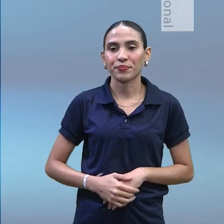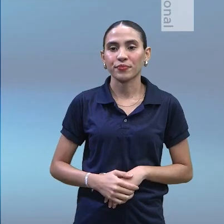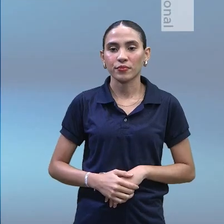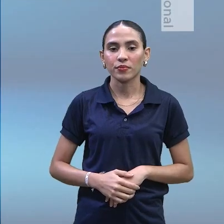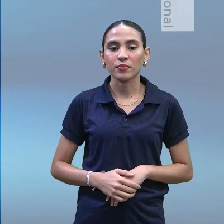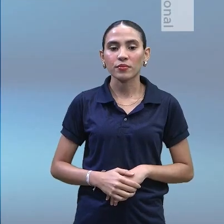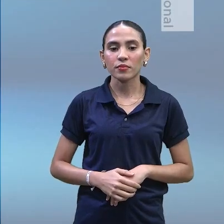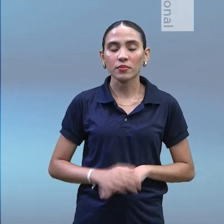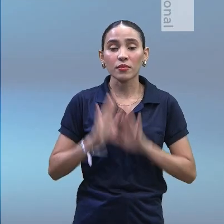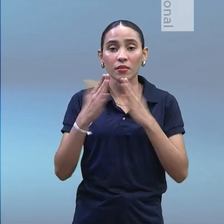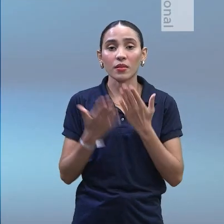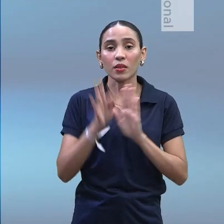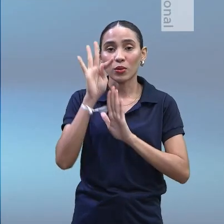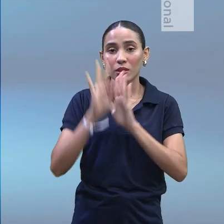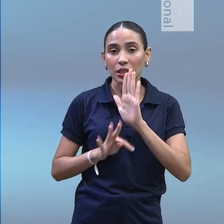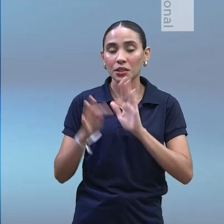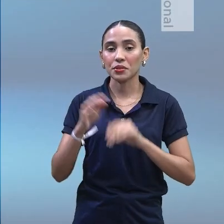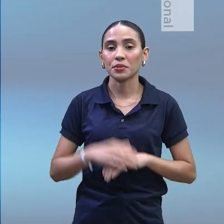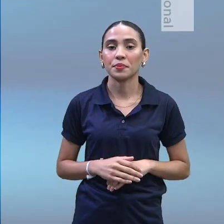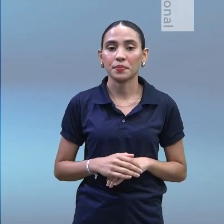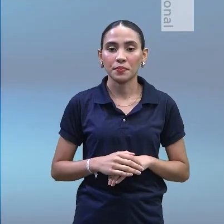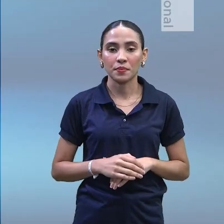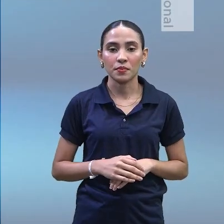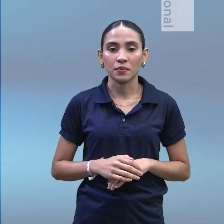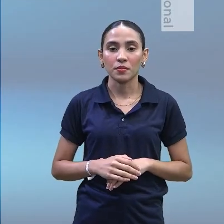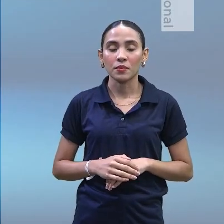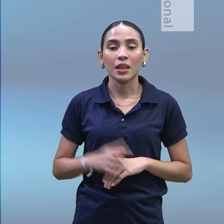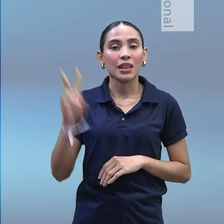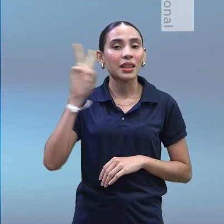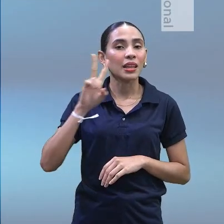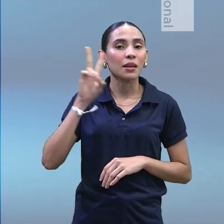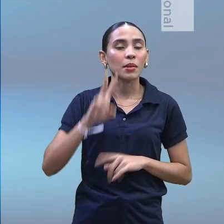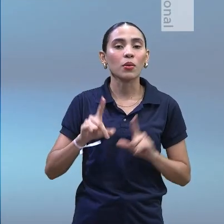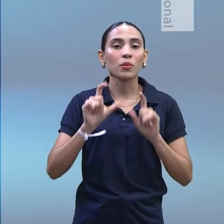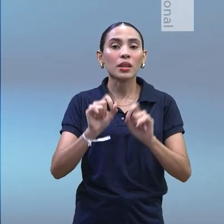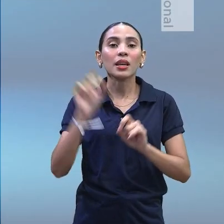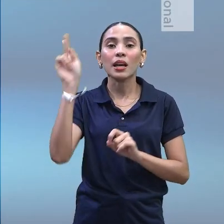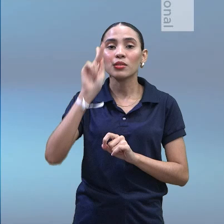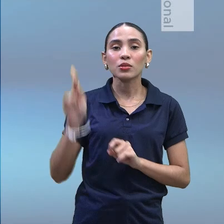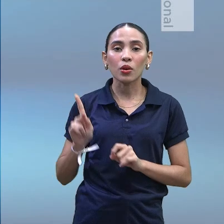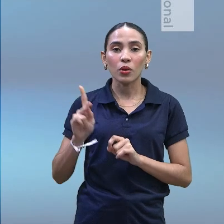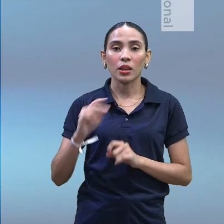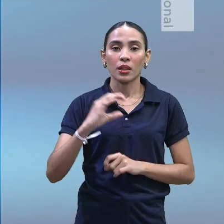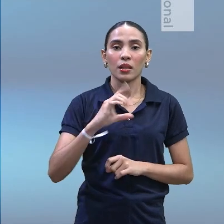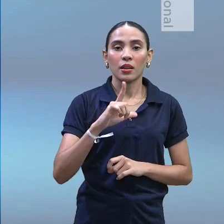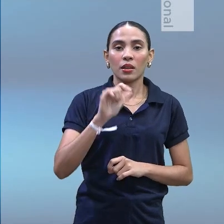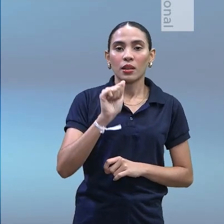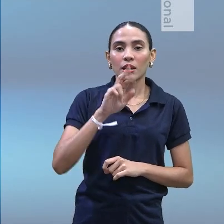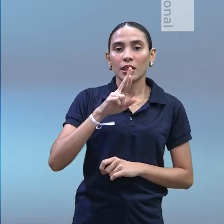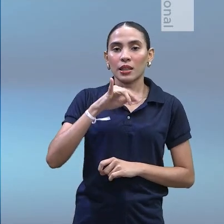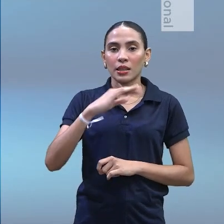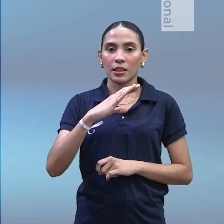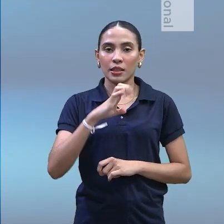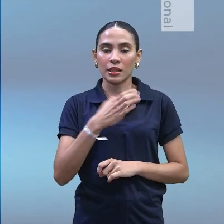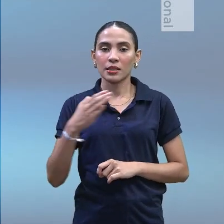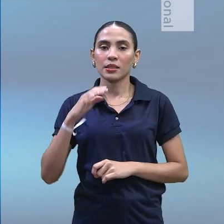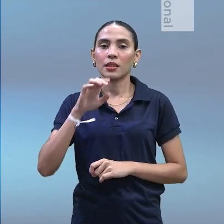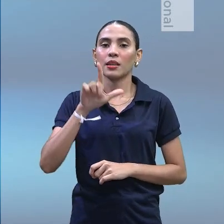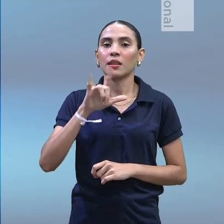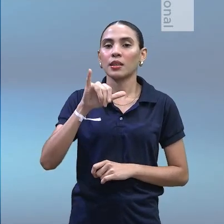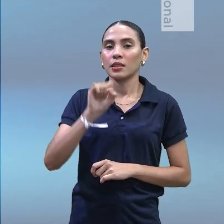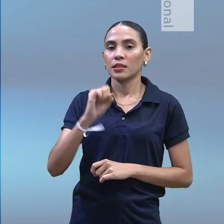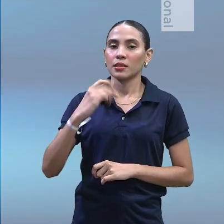E esse texto, ele lembra a história da Clarice Lispector, né? A Hora da